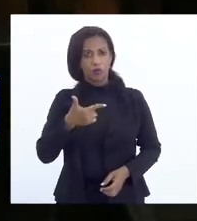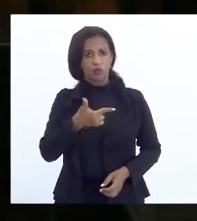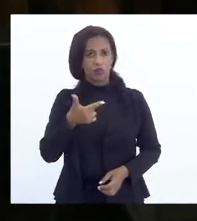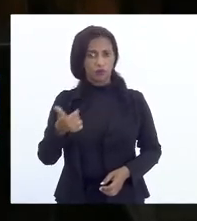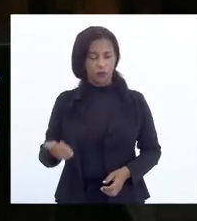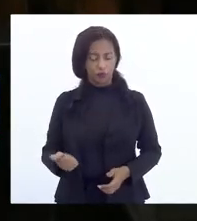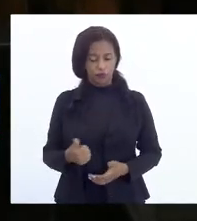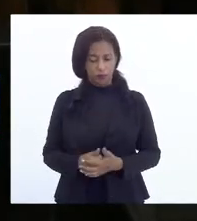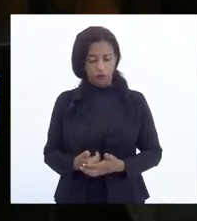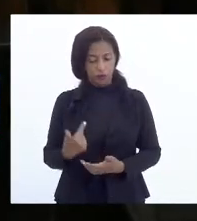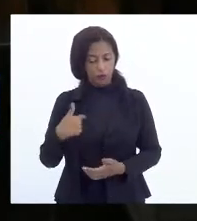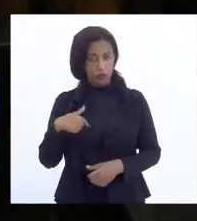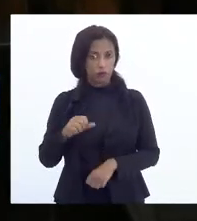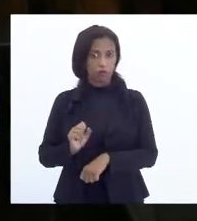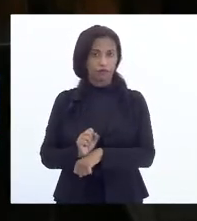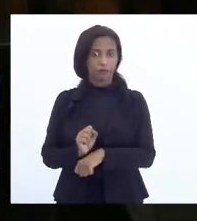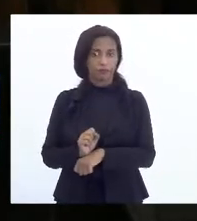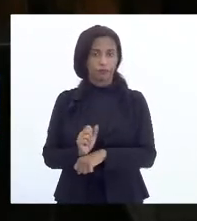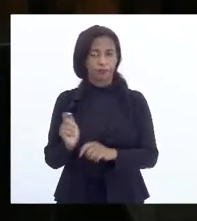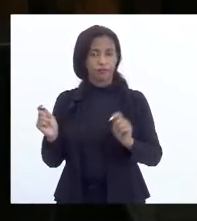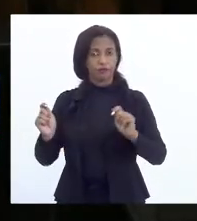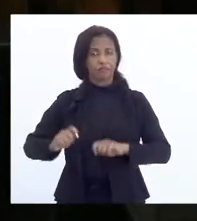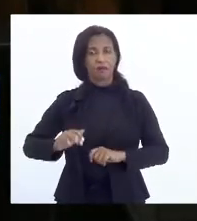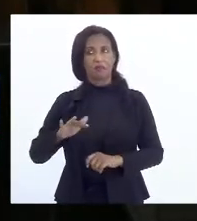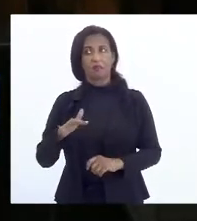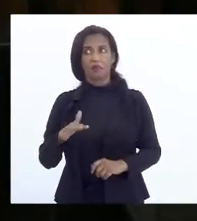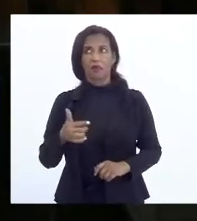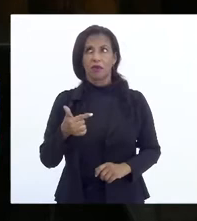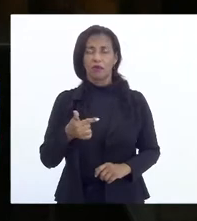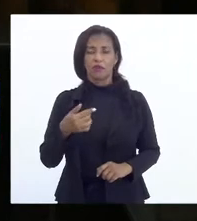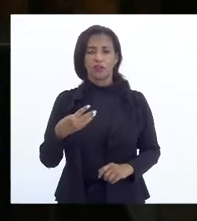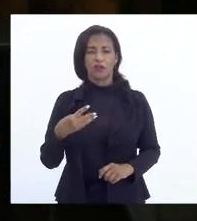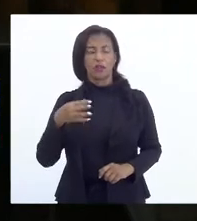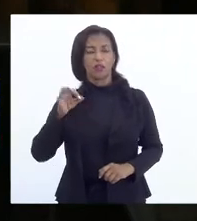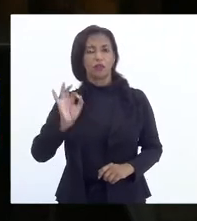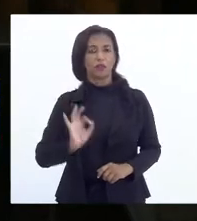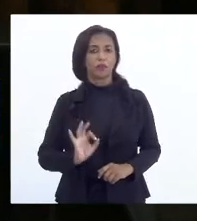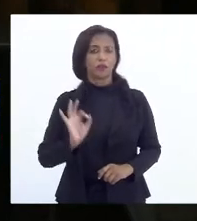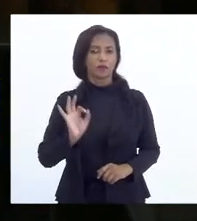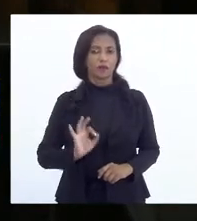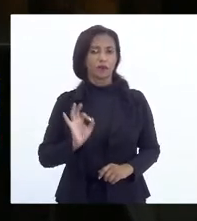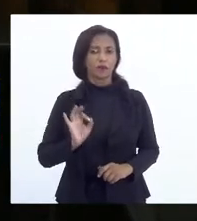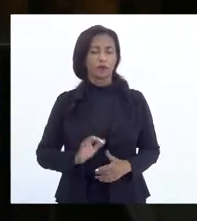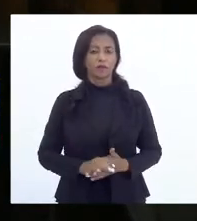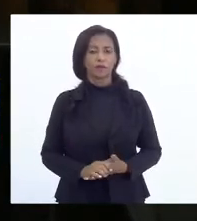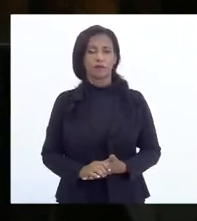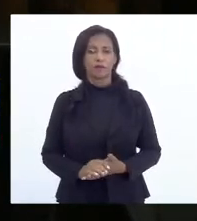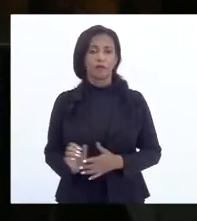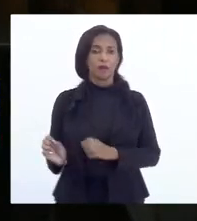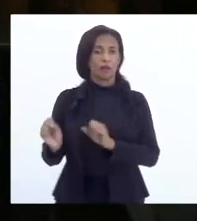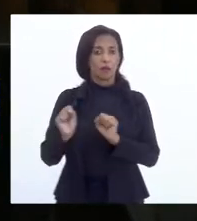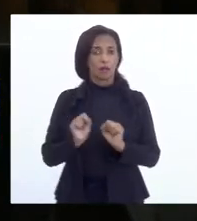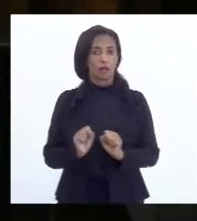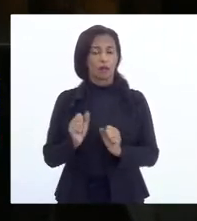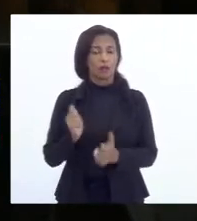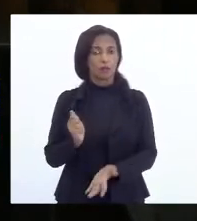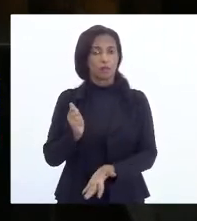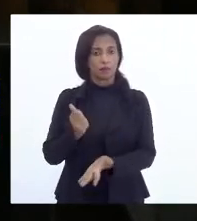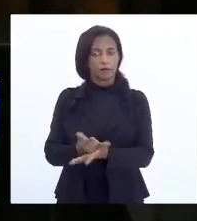o que eu estimo que dará algo como 23%, que poderá ser